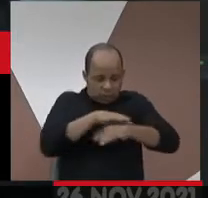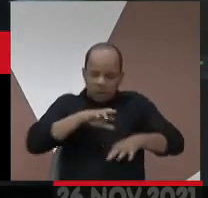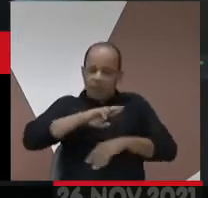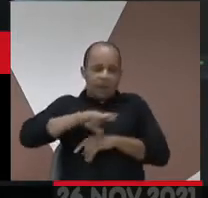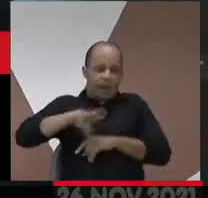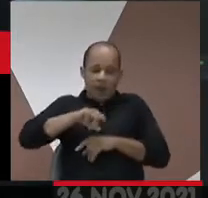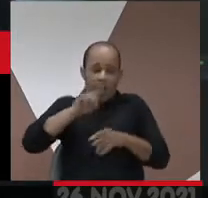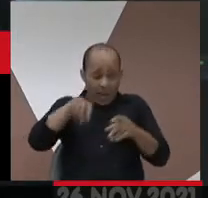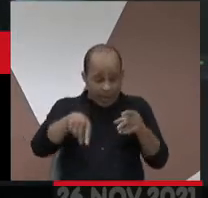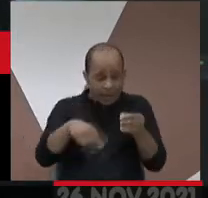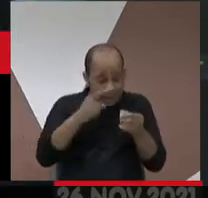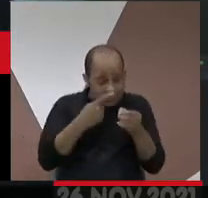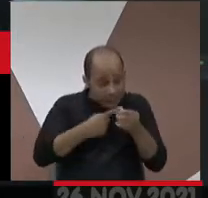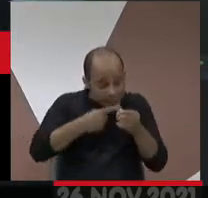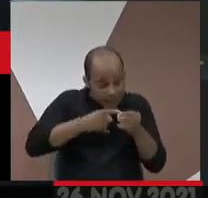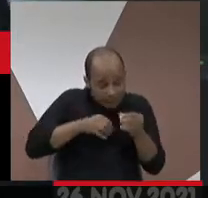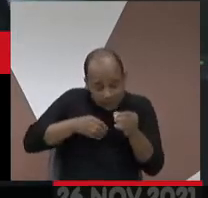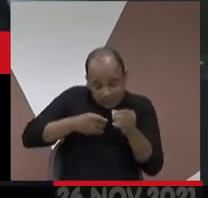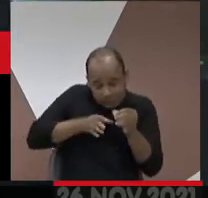contornando ela.